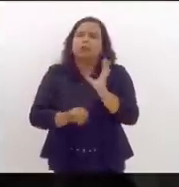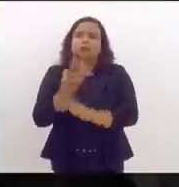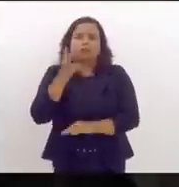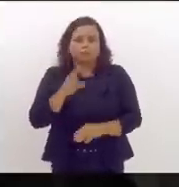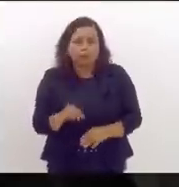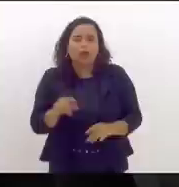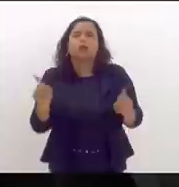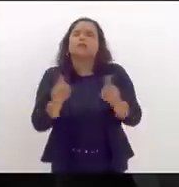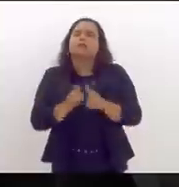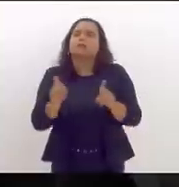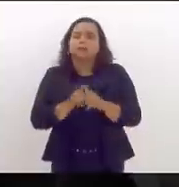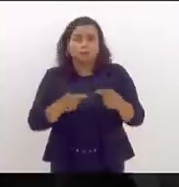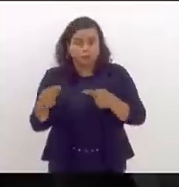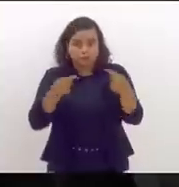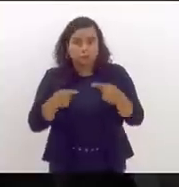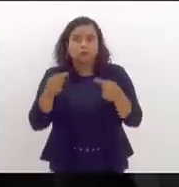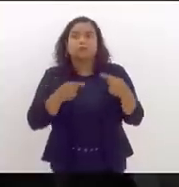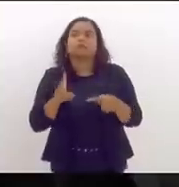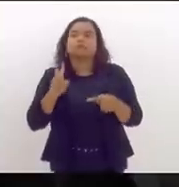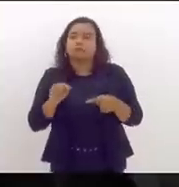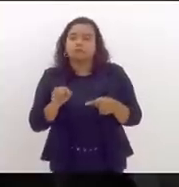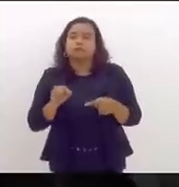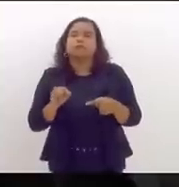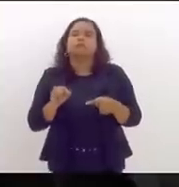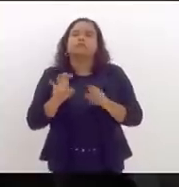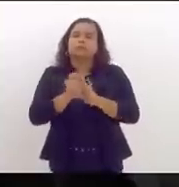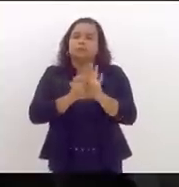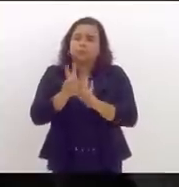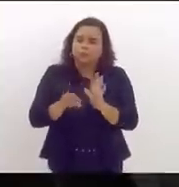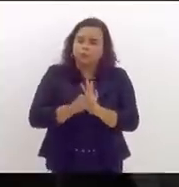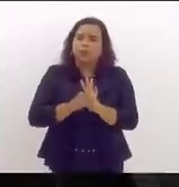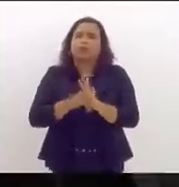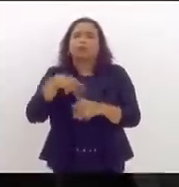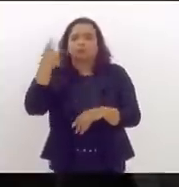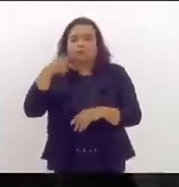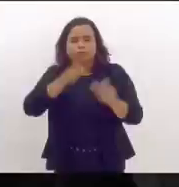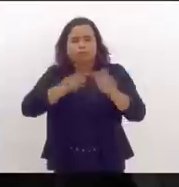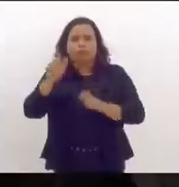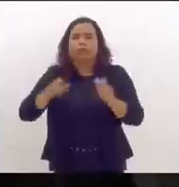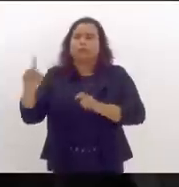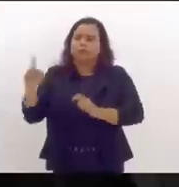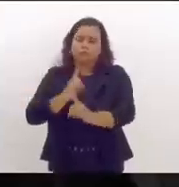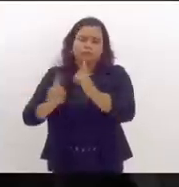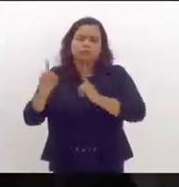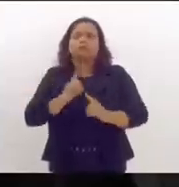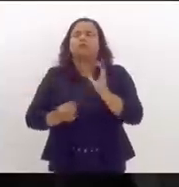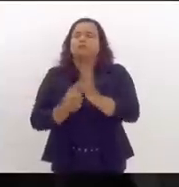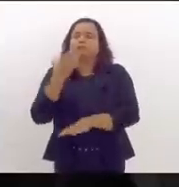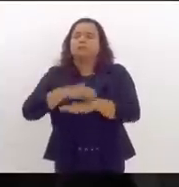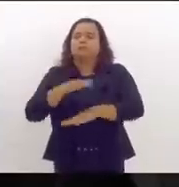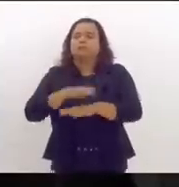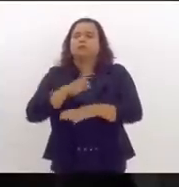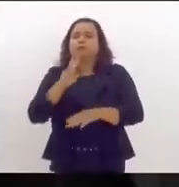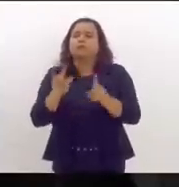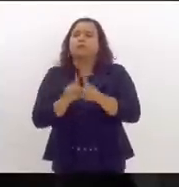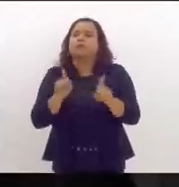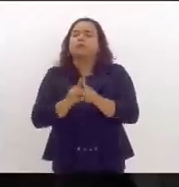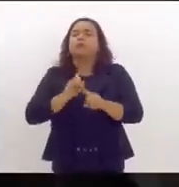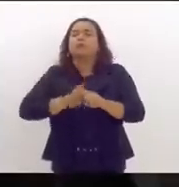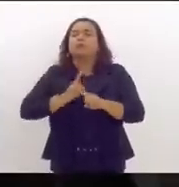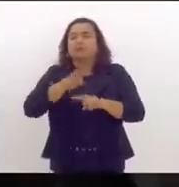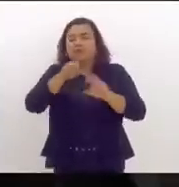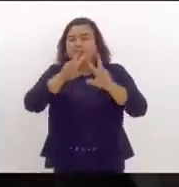de discutiremos as emendas que outros parlamentares também falam porque esse é um tema